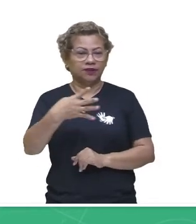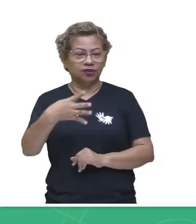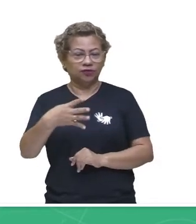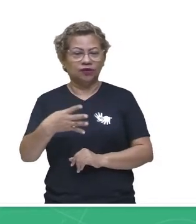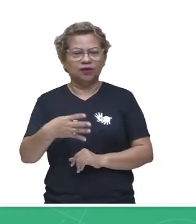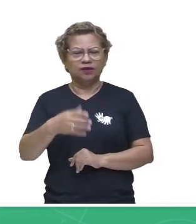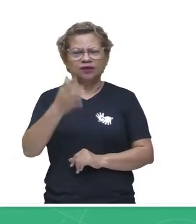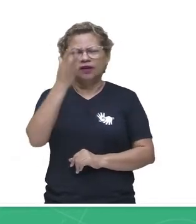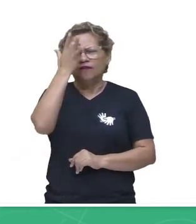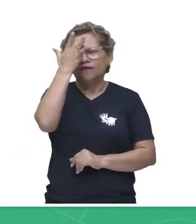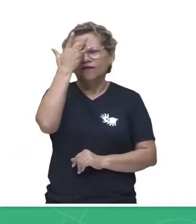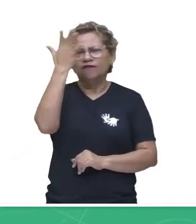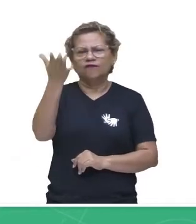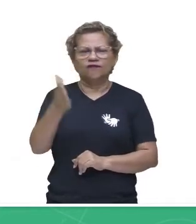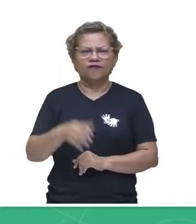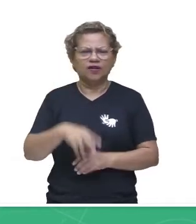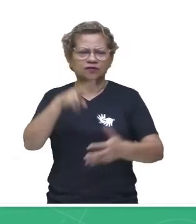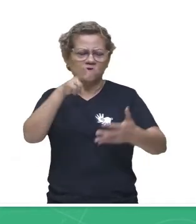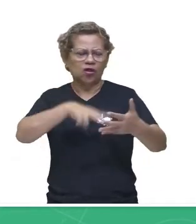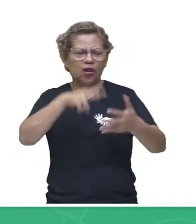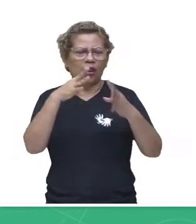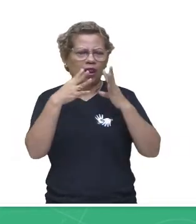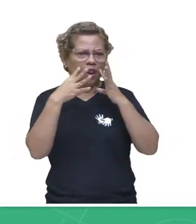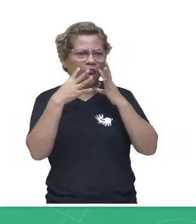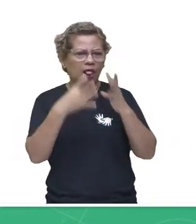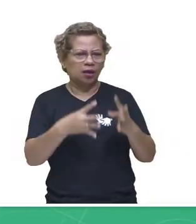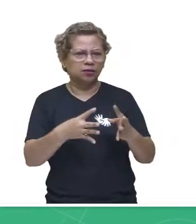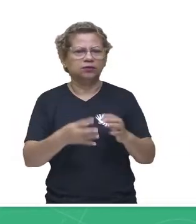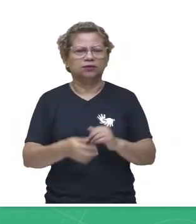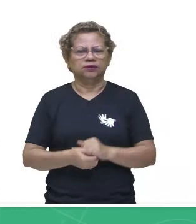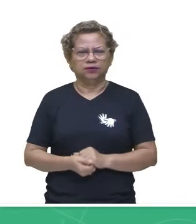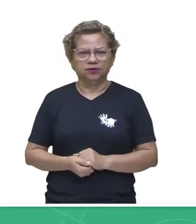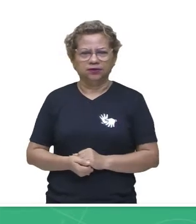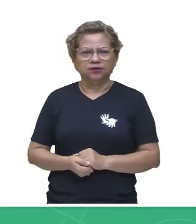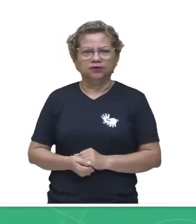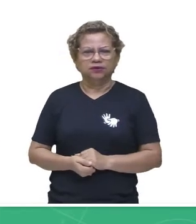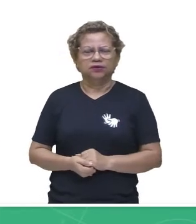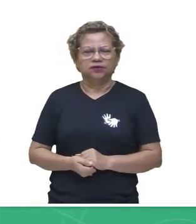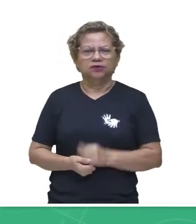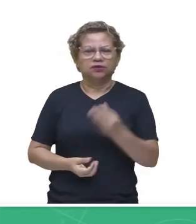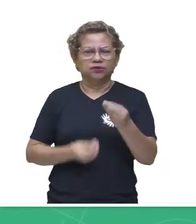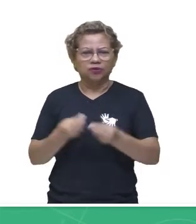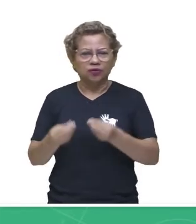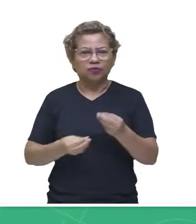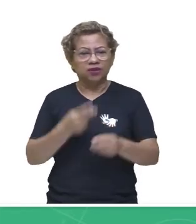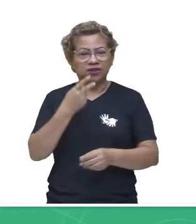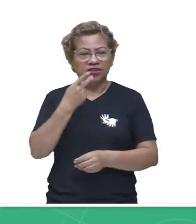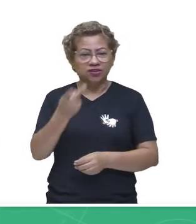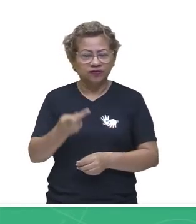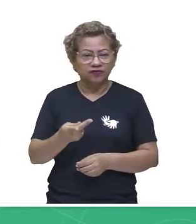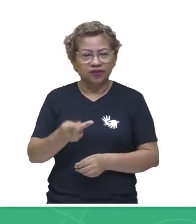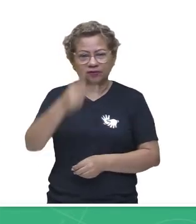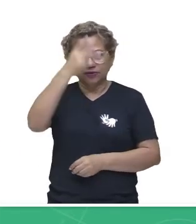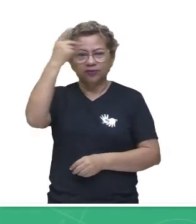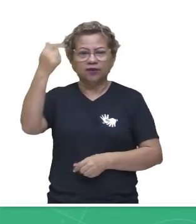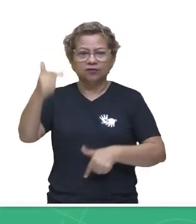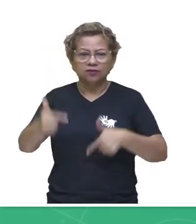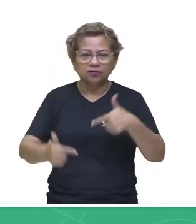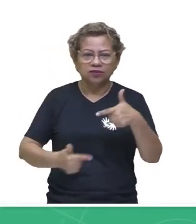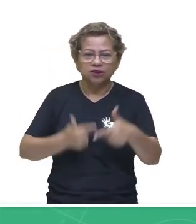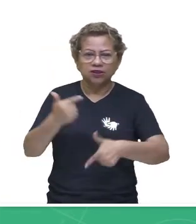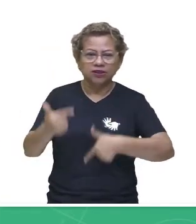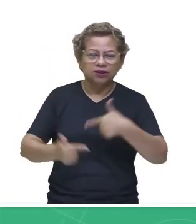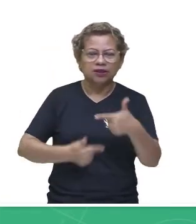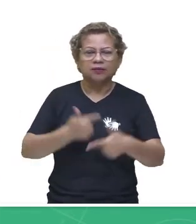vocês errarem. A nomenclatura utilizada para designar o conjunto de pessoas que trabalham respectivamente, olha a palavrinha,